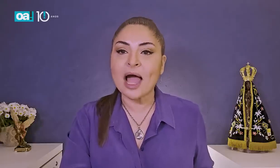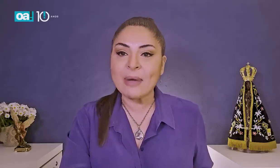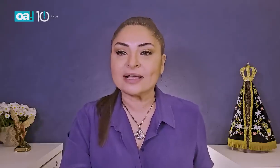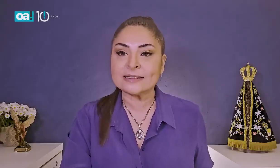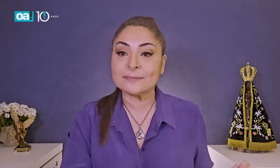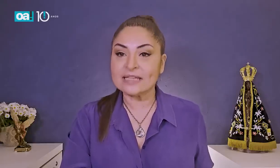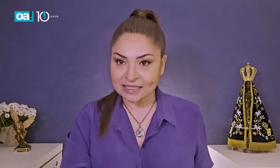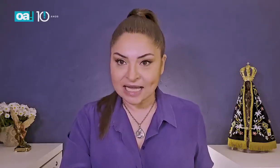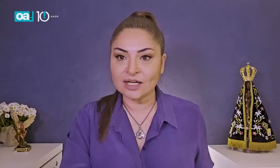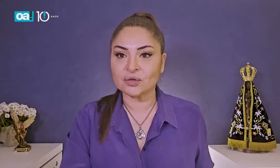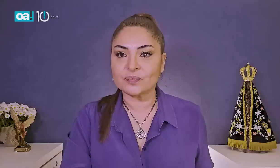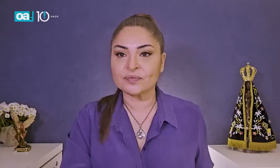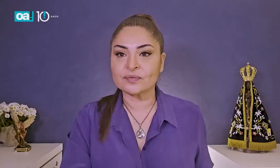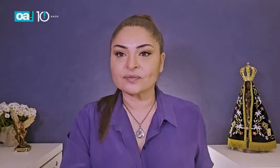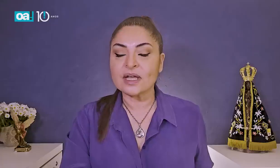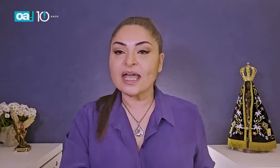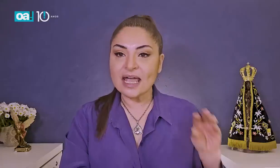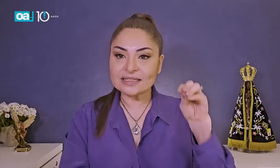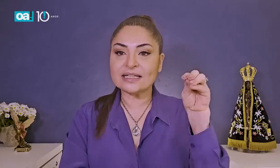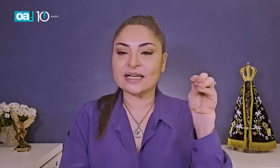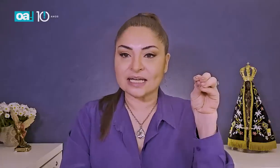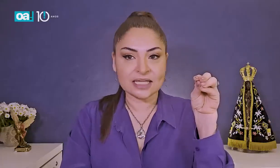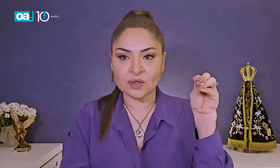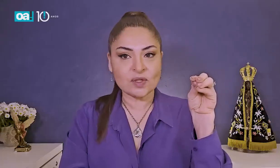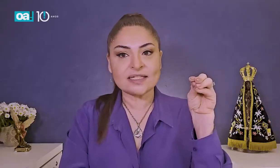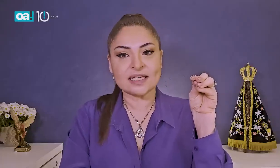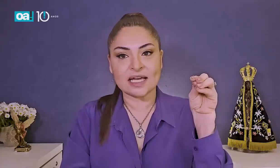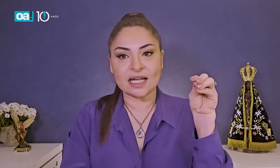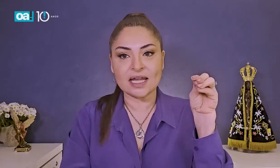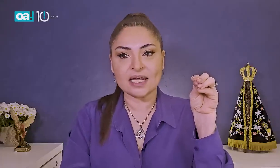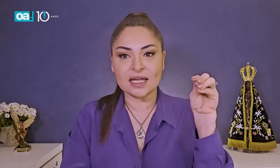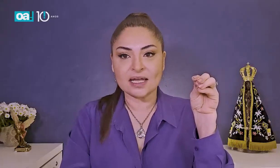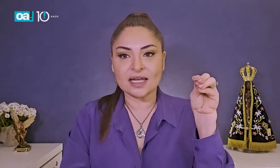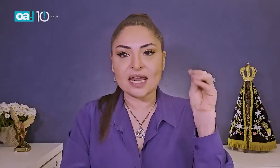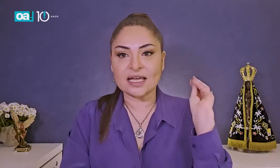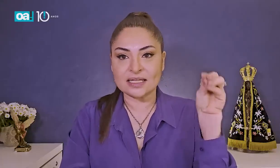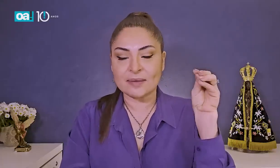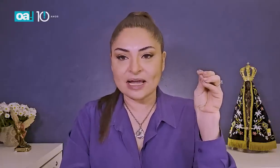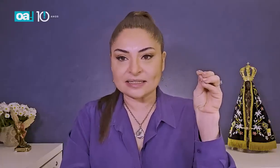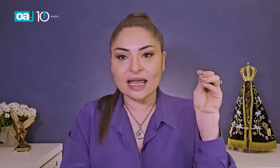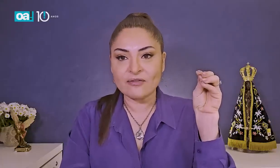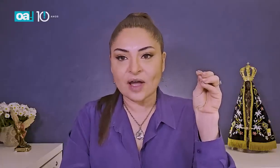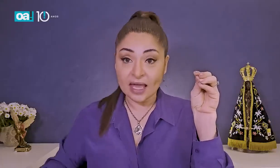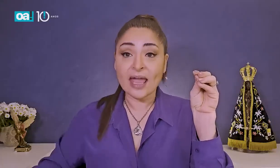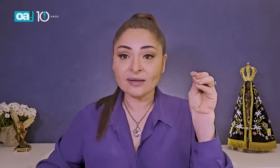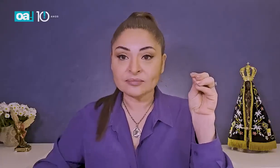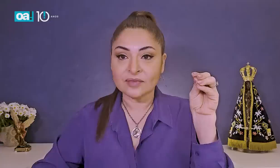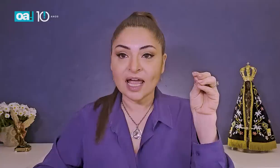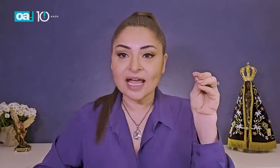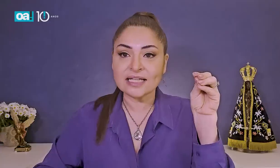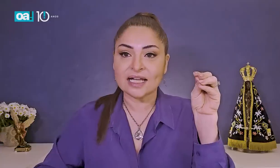soltou Barrabás. Dá certo? É essa a ideia que ele tem, que não tem que seguir a lei? Quem grita mais leva?